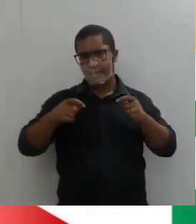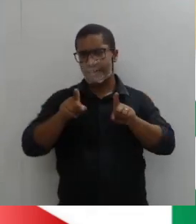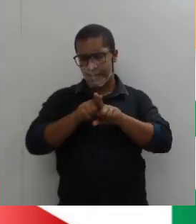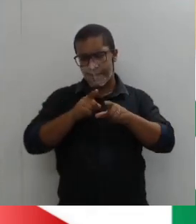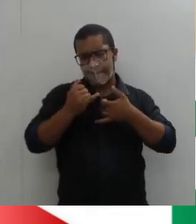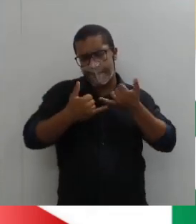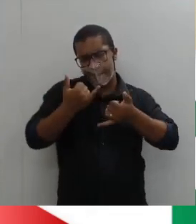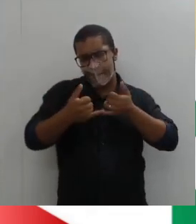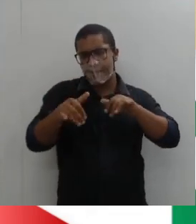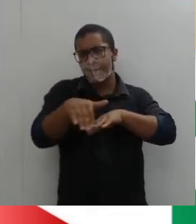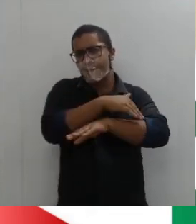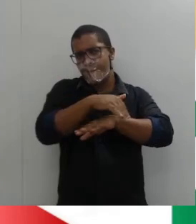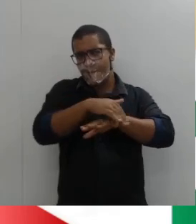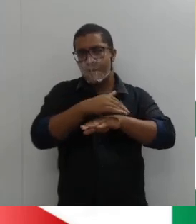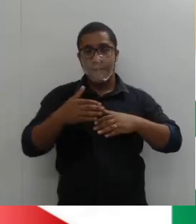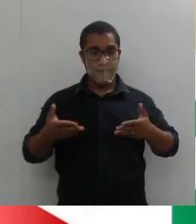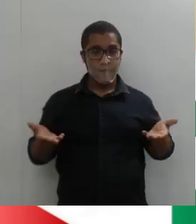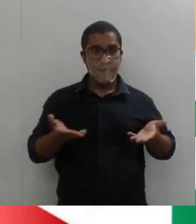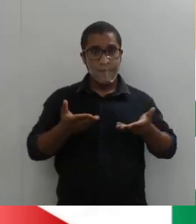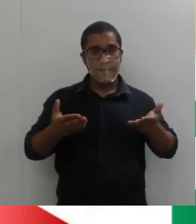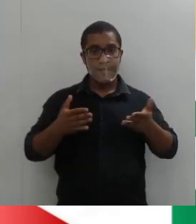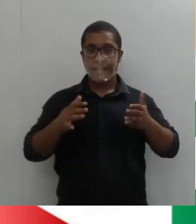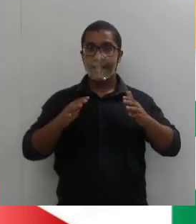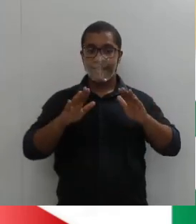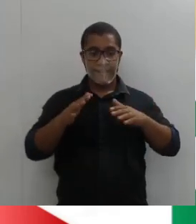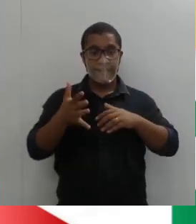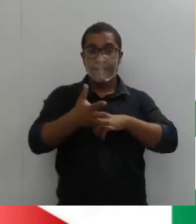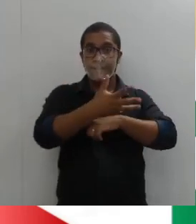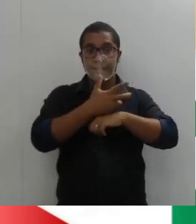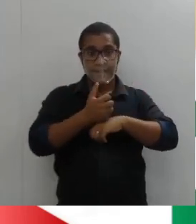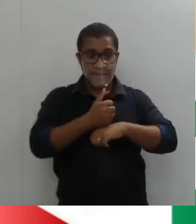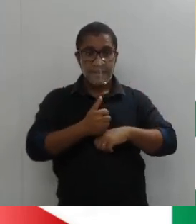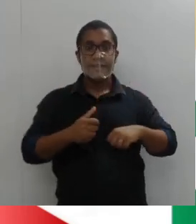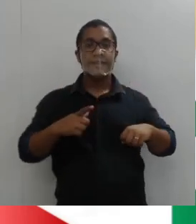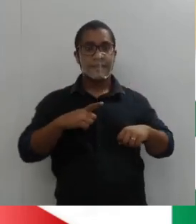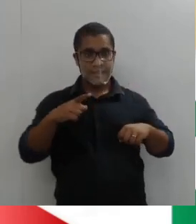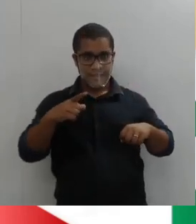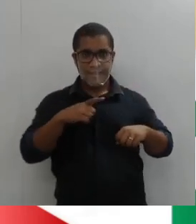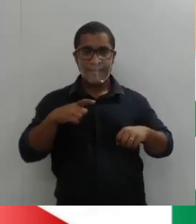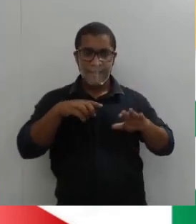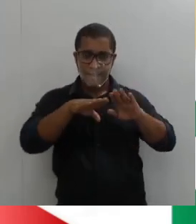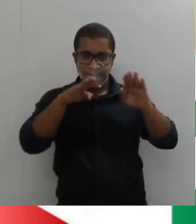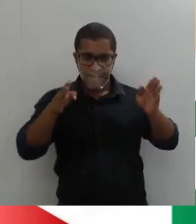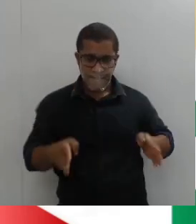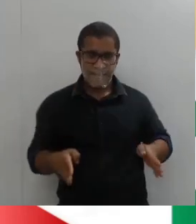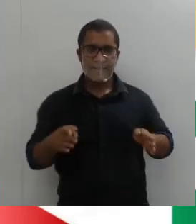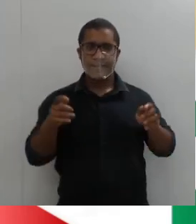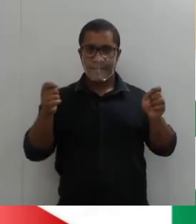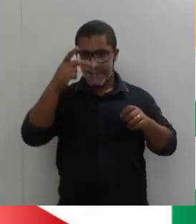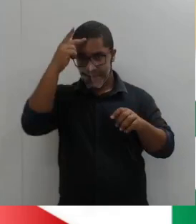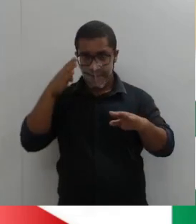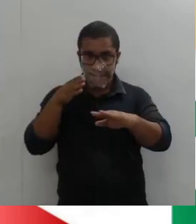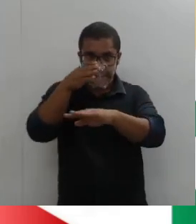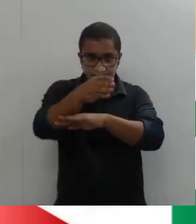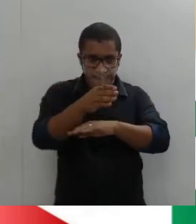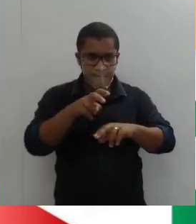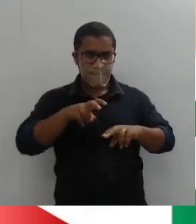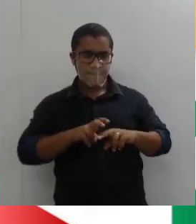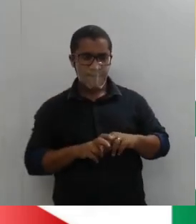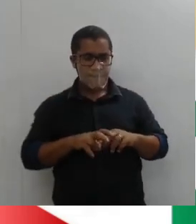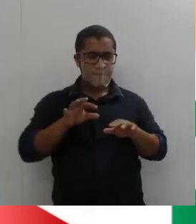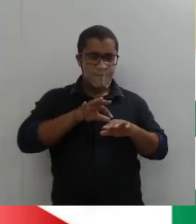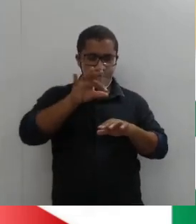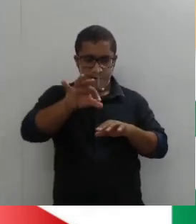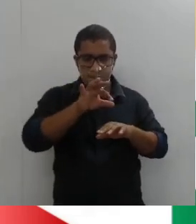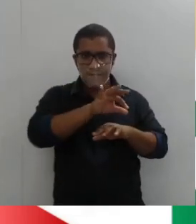na rua e hoje em dia muitas praças se adaptaram também para que as pessoas possam ir até elas e jogar o seu joguinho de